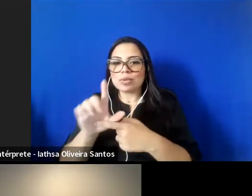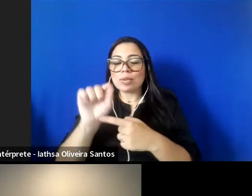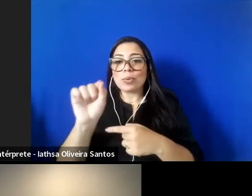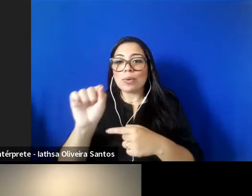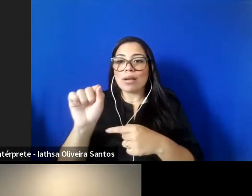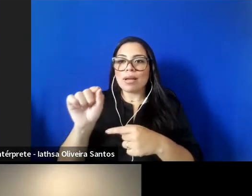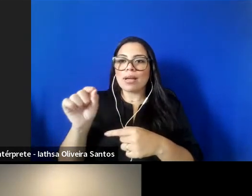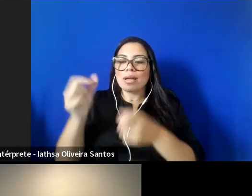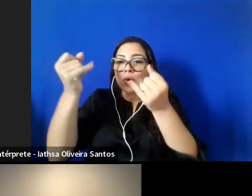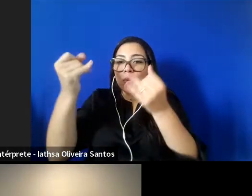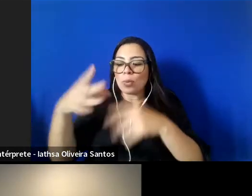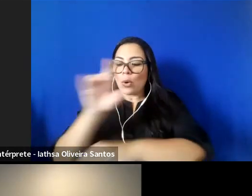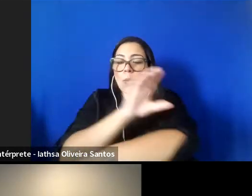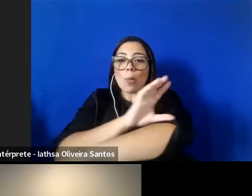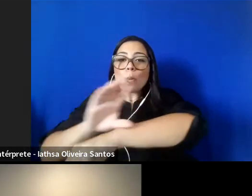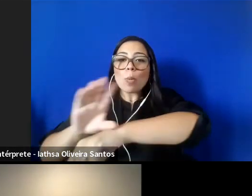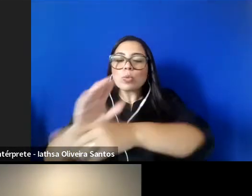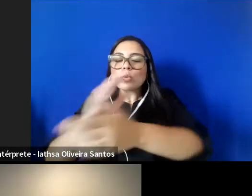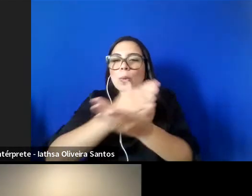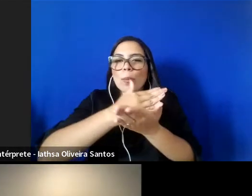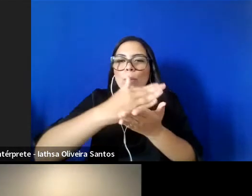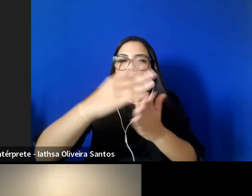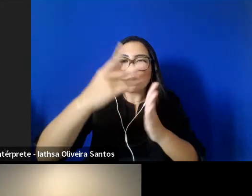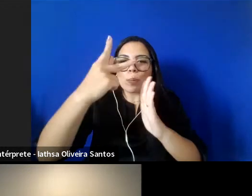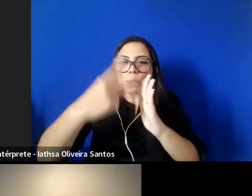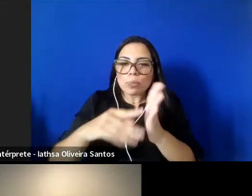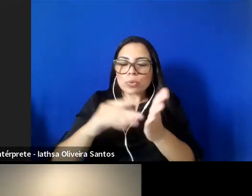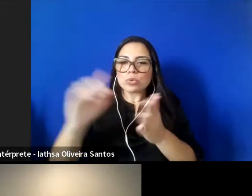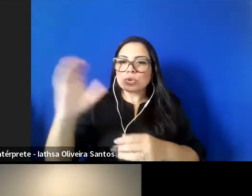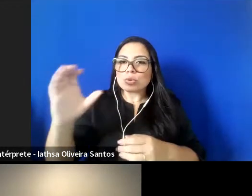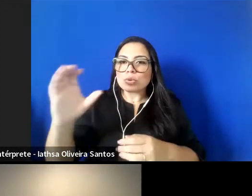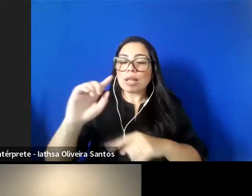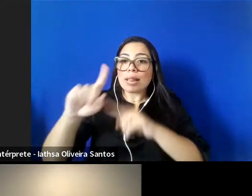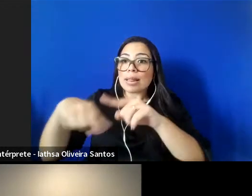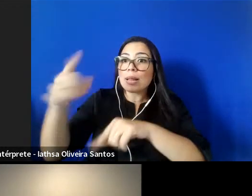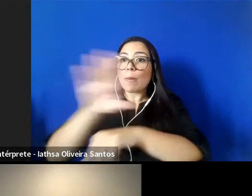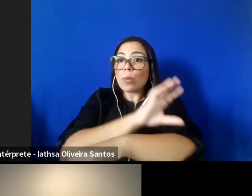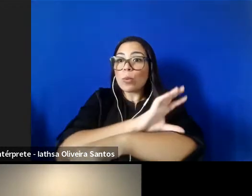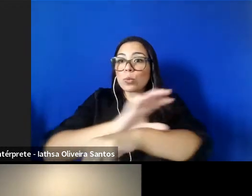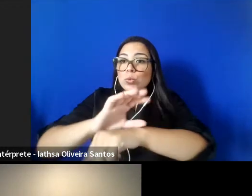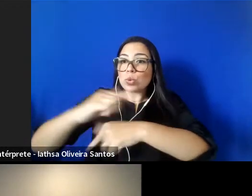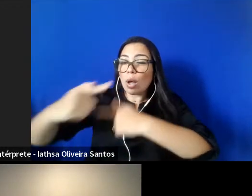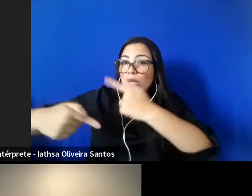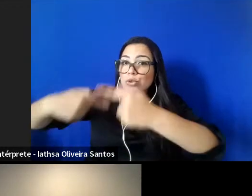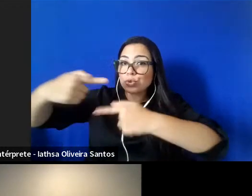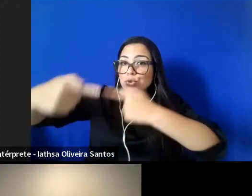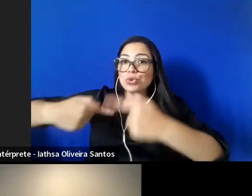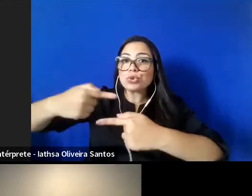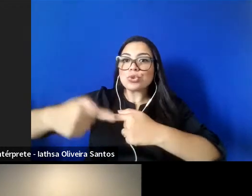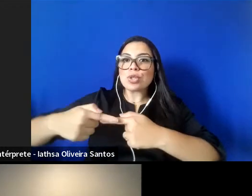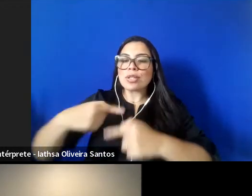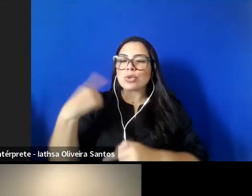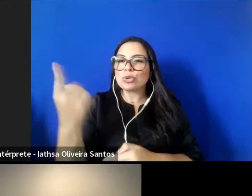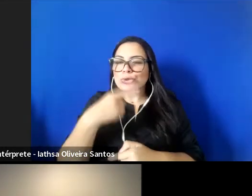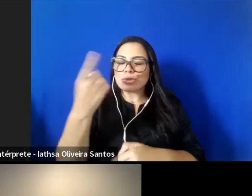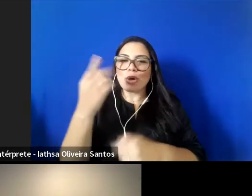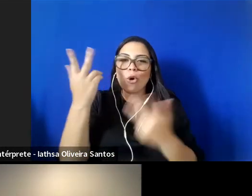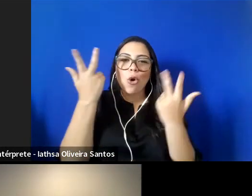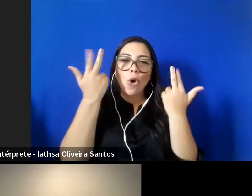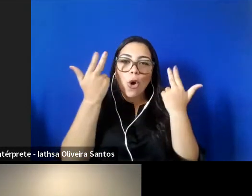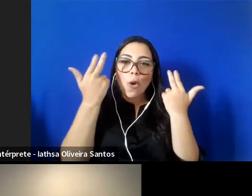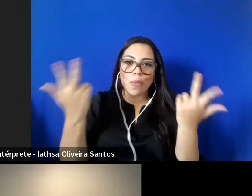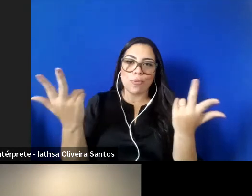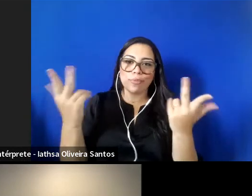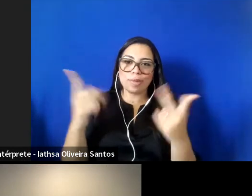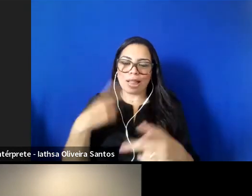tornar uma cultura, é uma iniciação científica, mas vai se tornar uma cultura. Daqui a pouco isso vai ser comum para a gente aqui. Né? A gente não